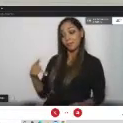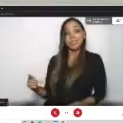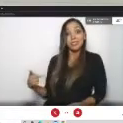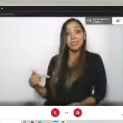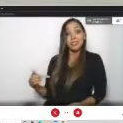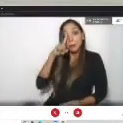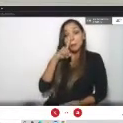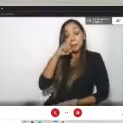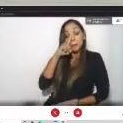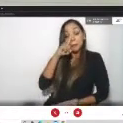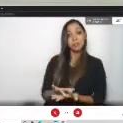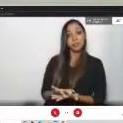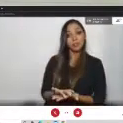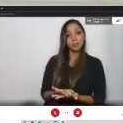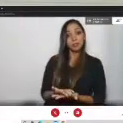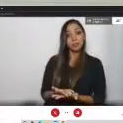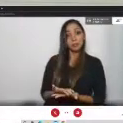deixa aqui,